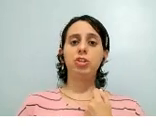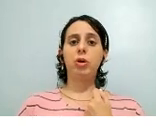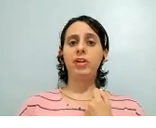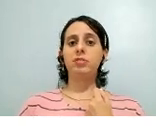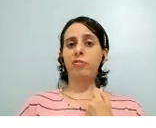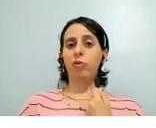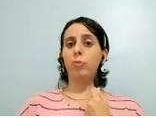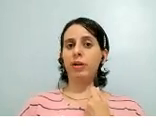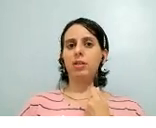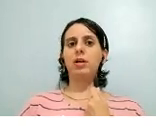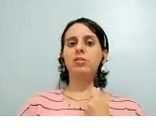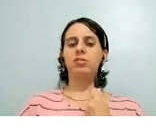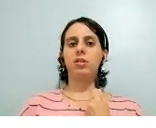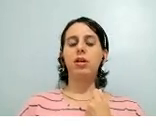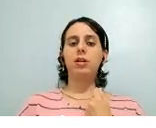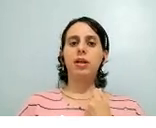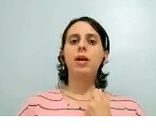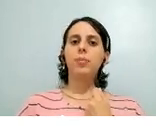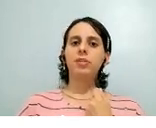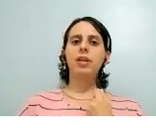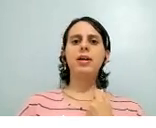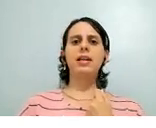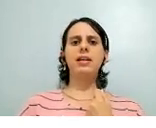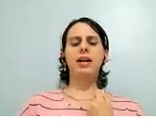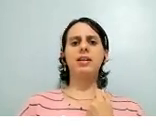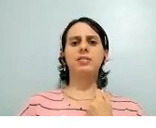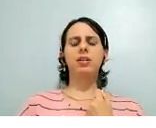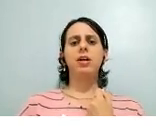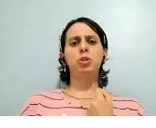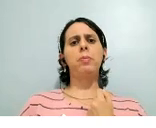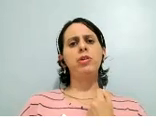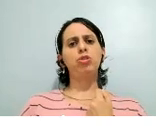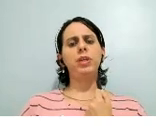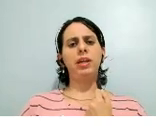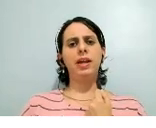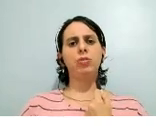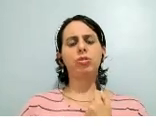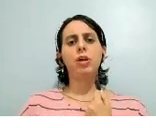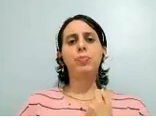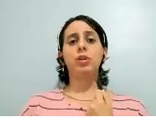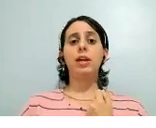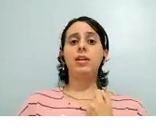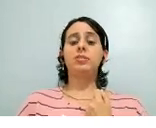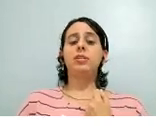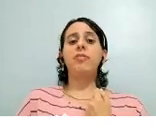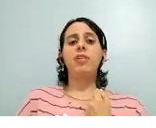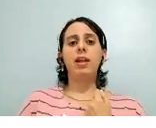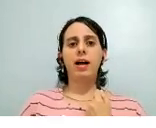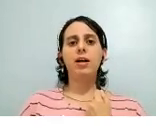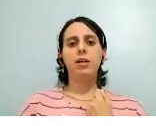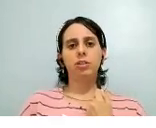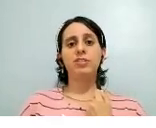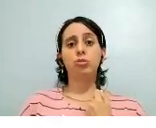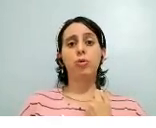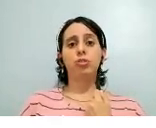E principalmente se for uma criança, né, mantenha ela em casa, principalmente os pequenos, porque eles nem